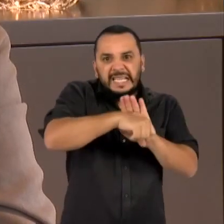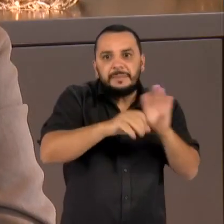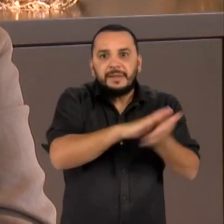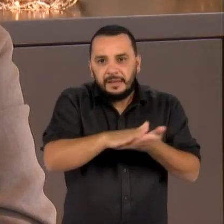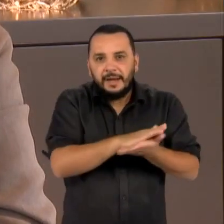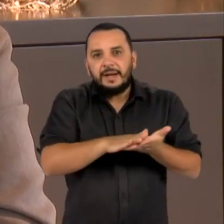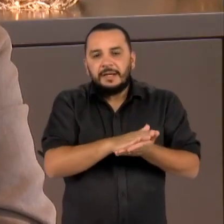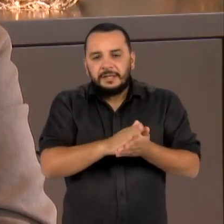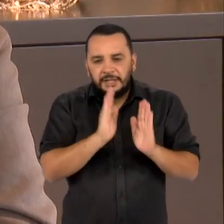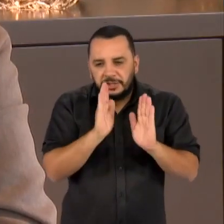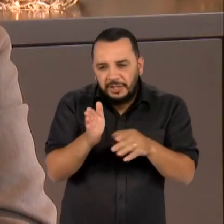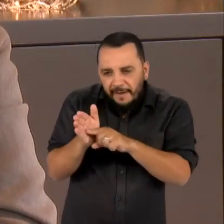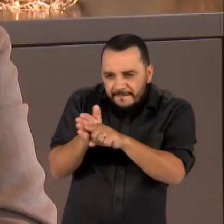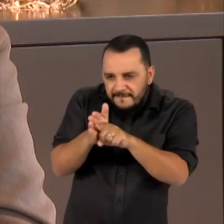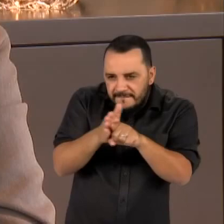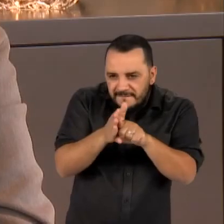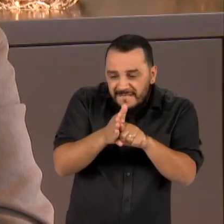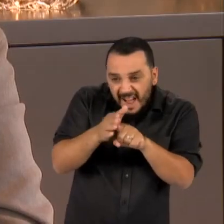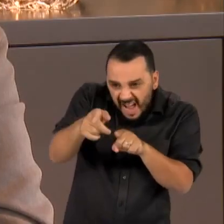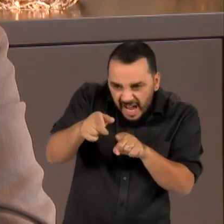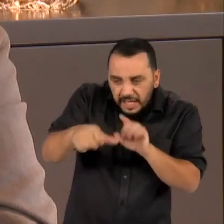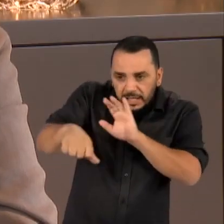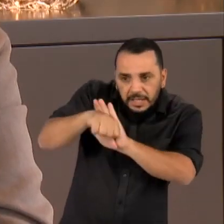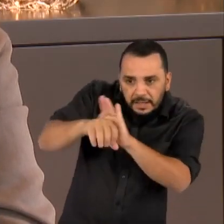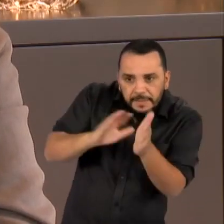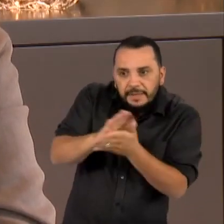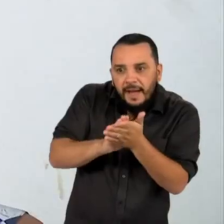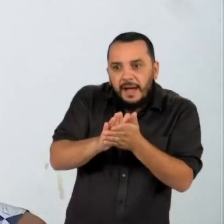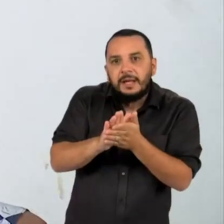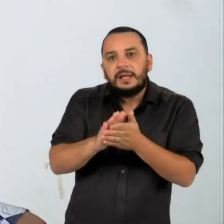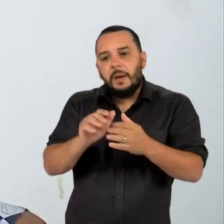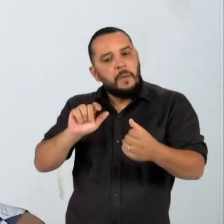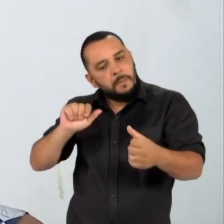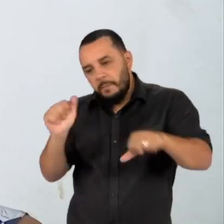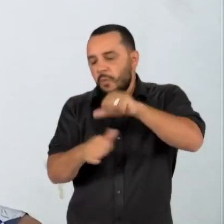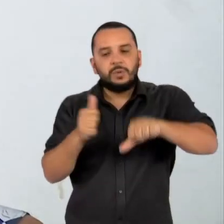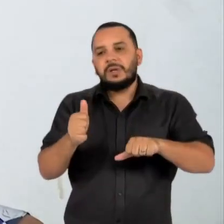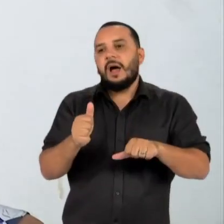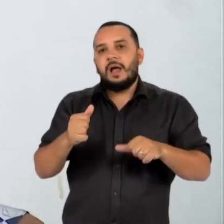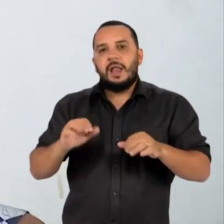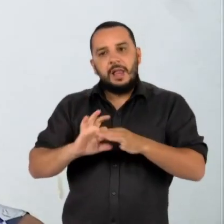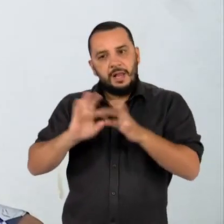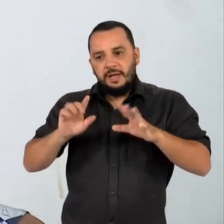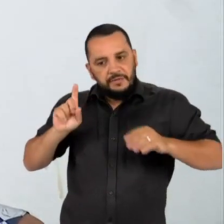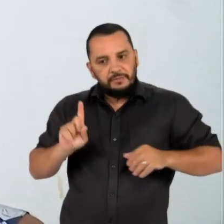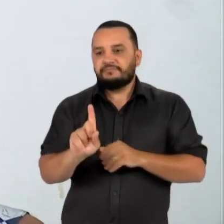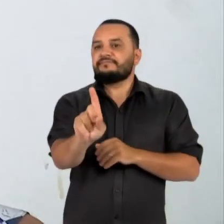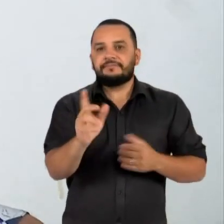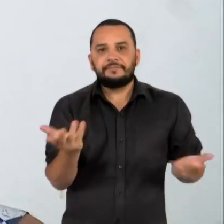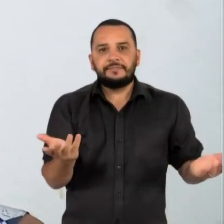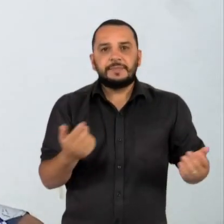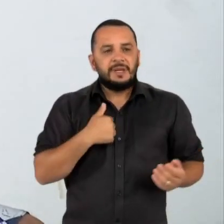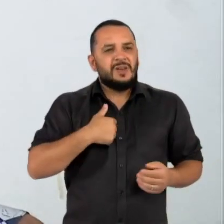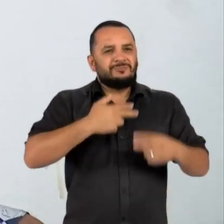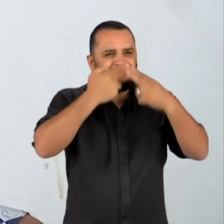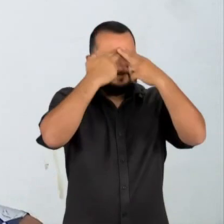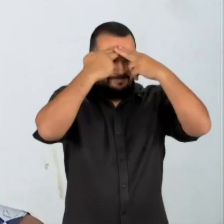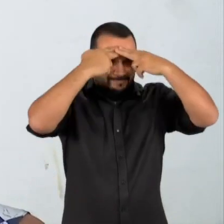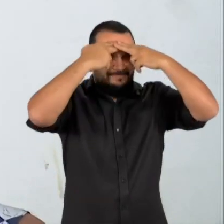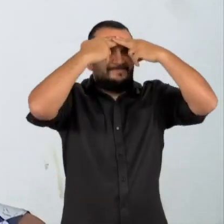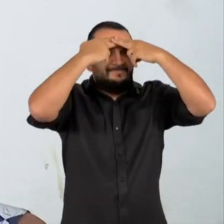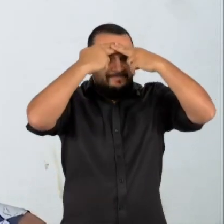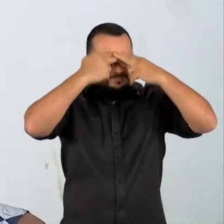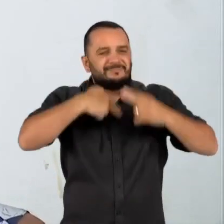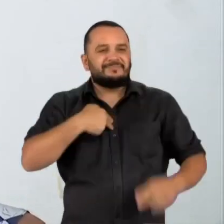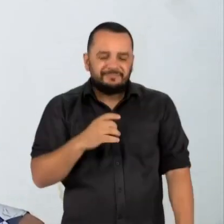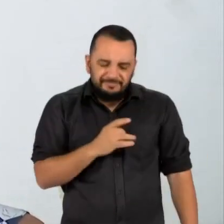casos de inocentes condenados e reverter essas condenações eu fiquei com trauma então eu fiquei com